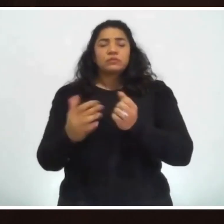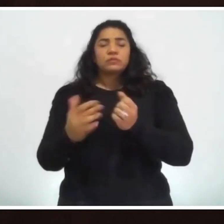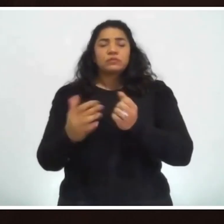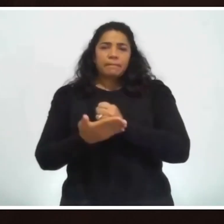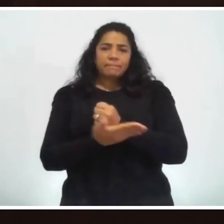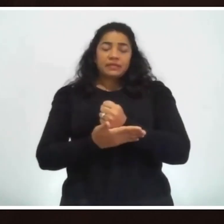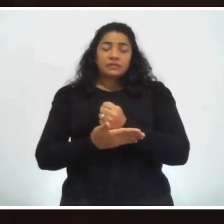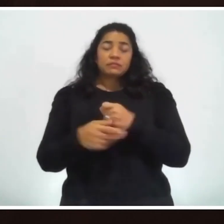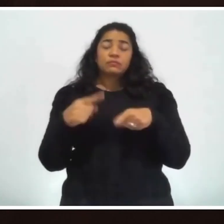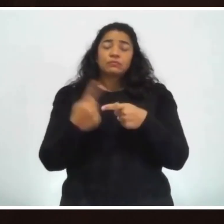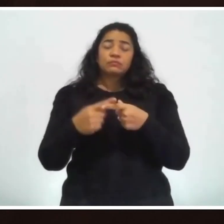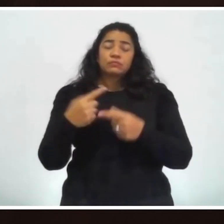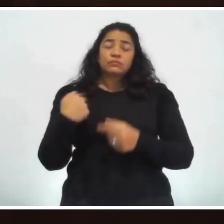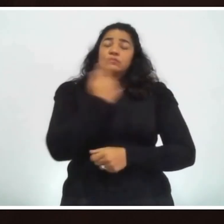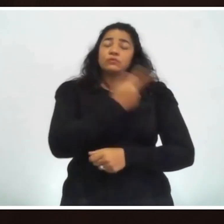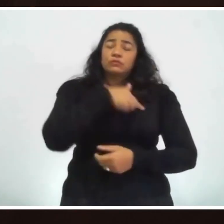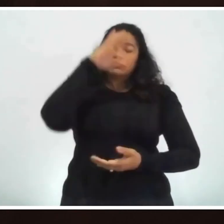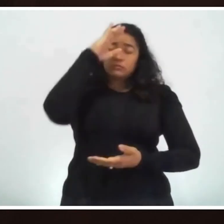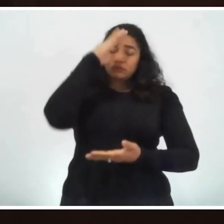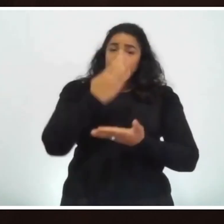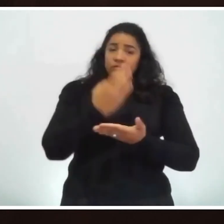só, mas